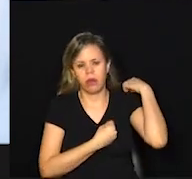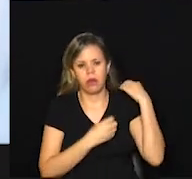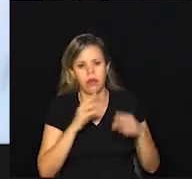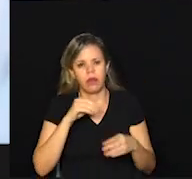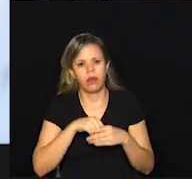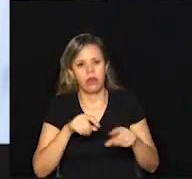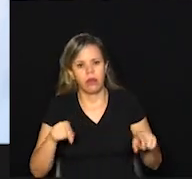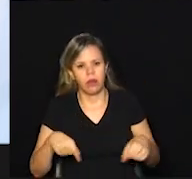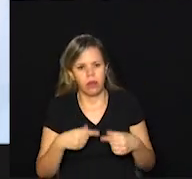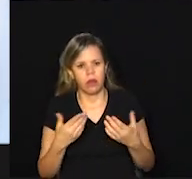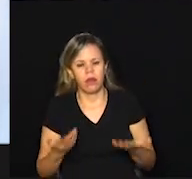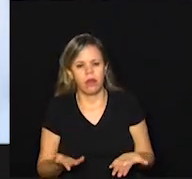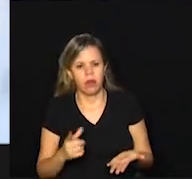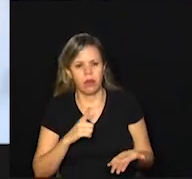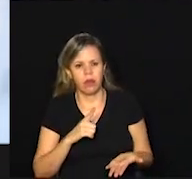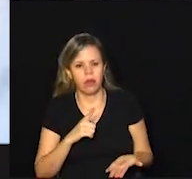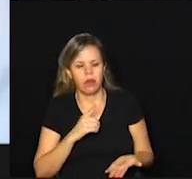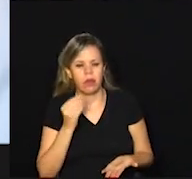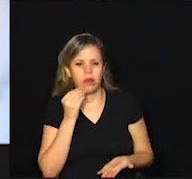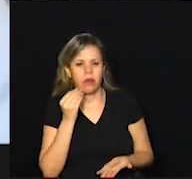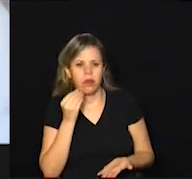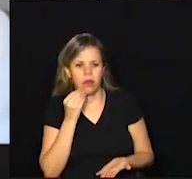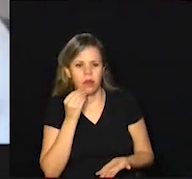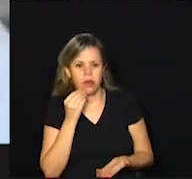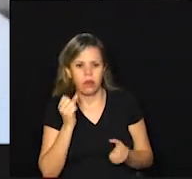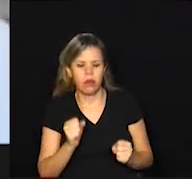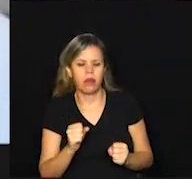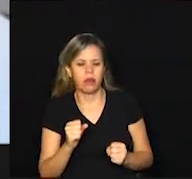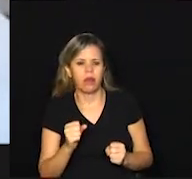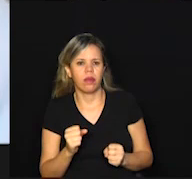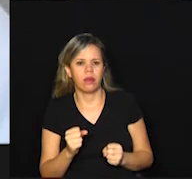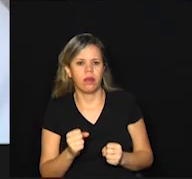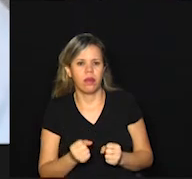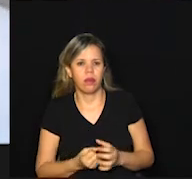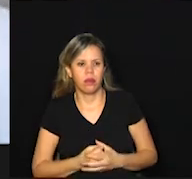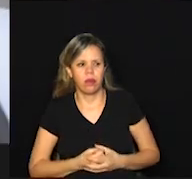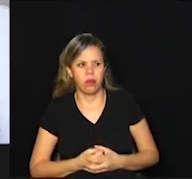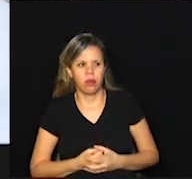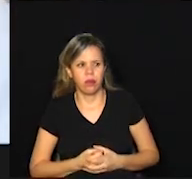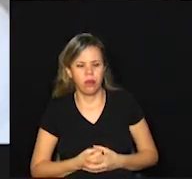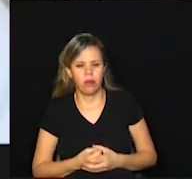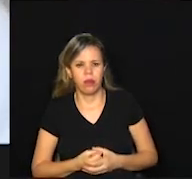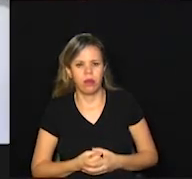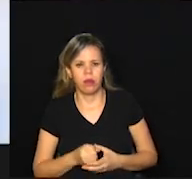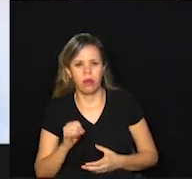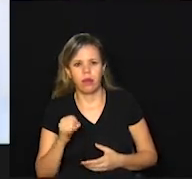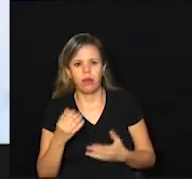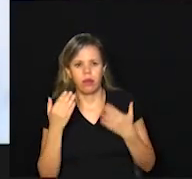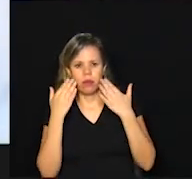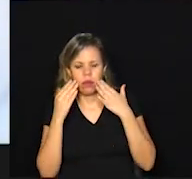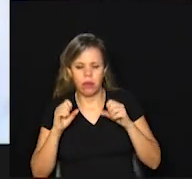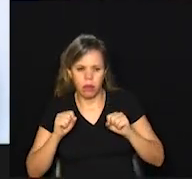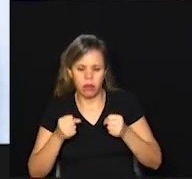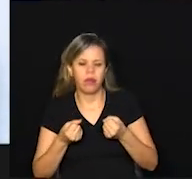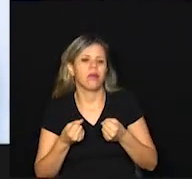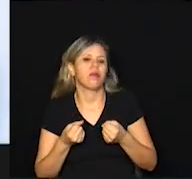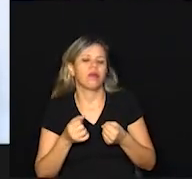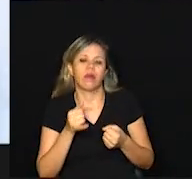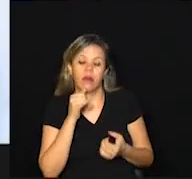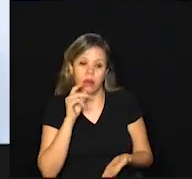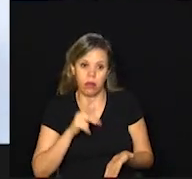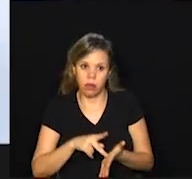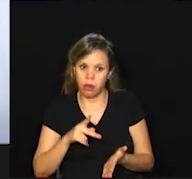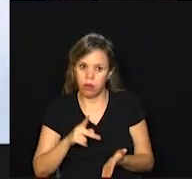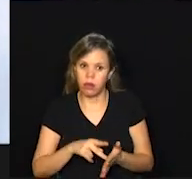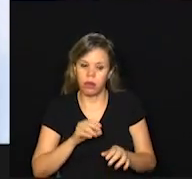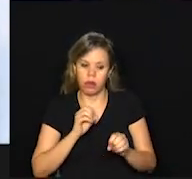dentro do espaço possam ter um espaço Aonde eles possam pronto eu vou precisar defender o que de verdade